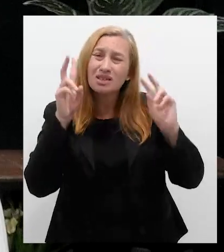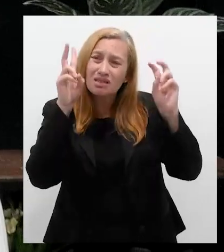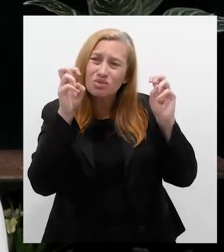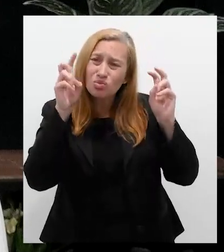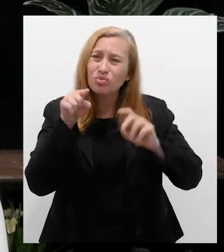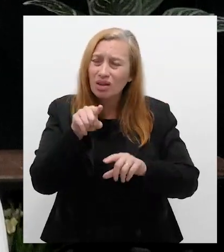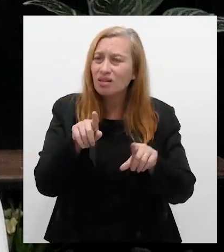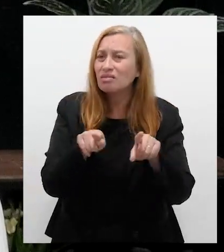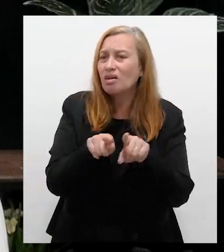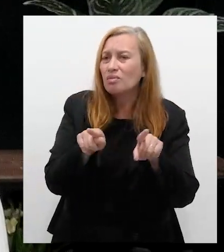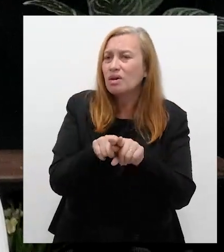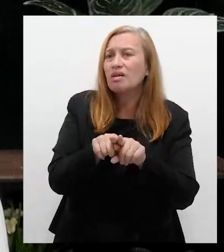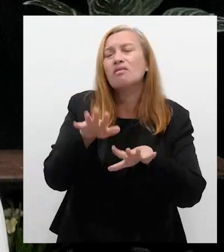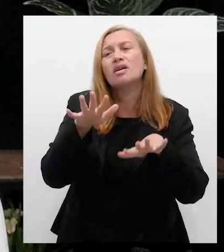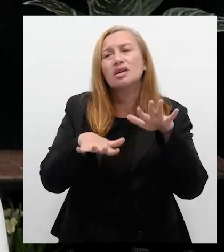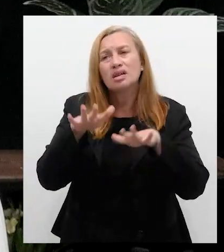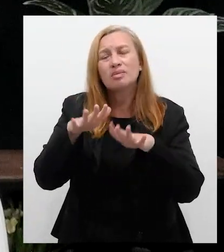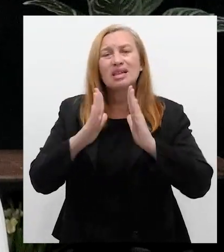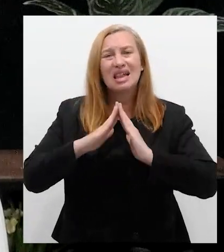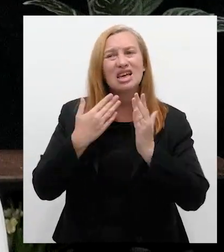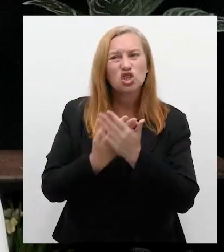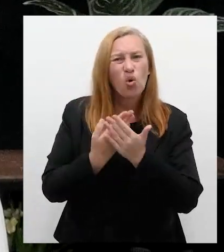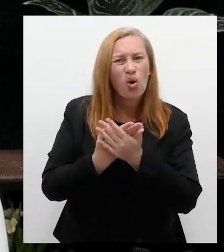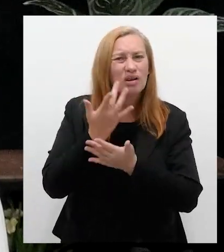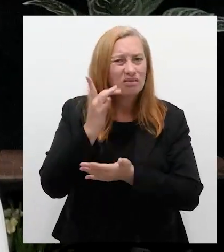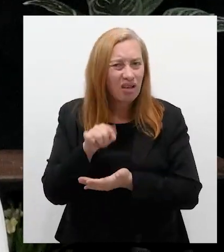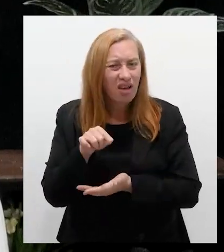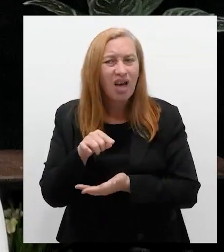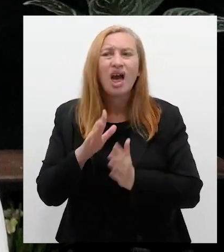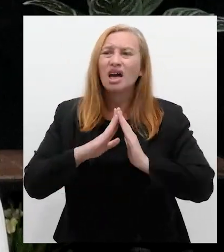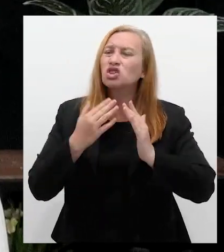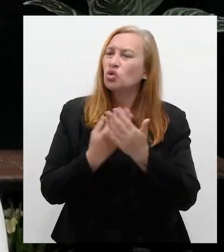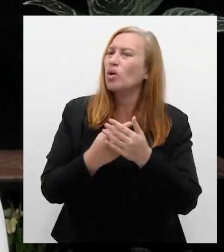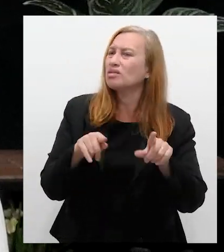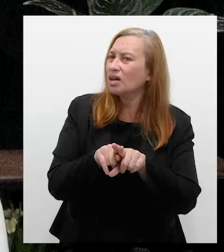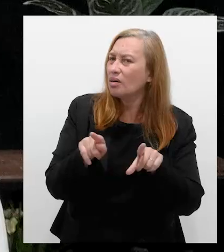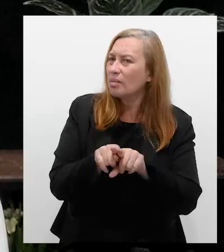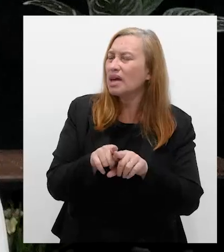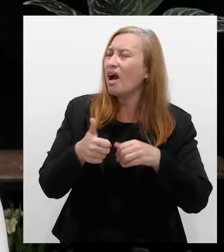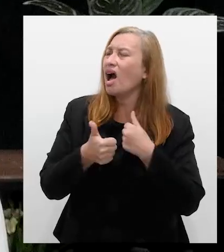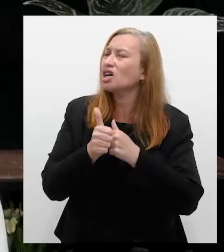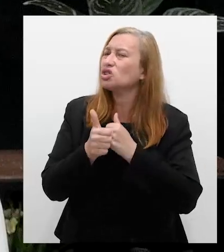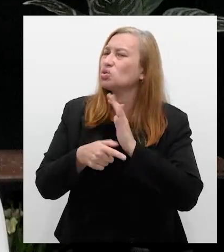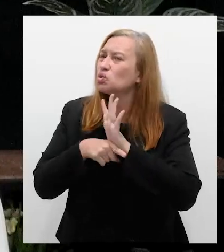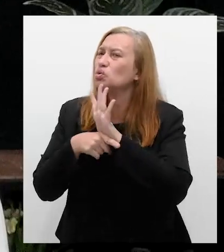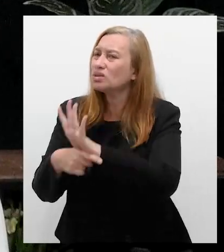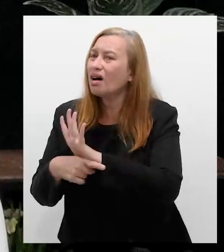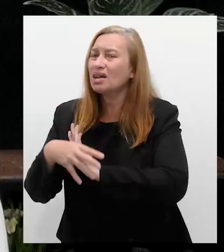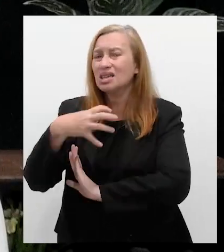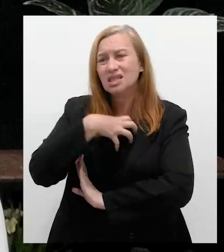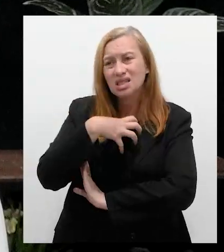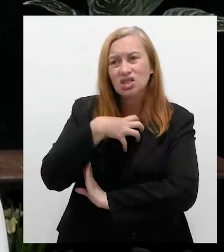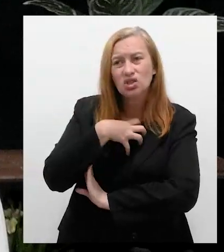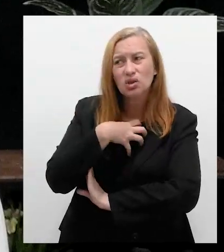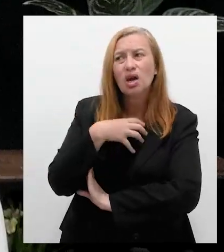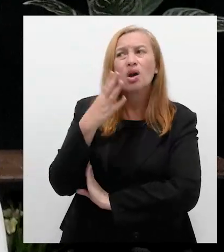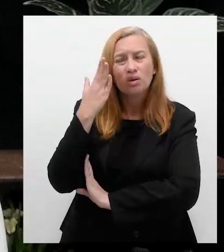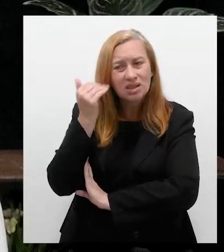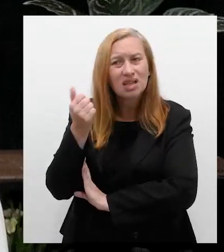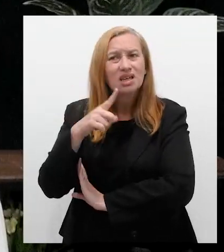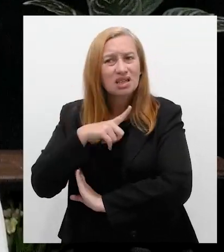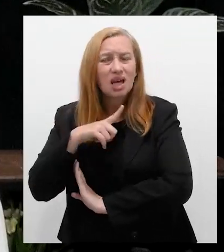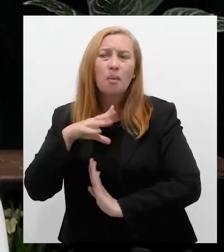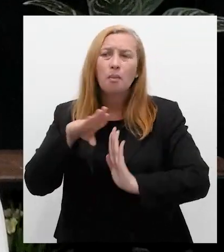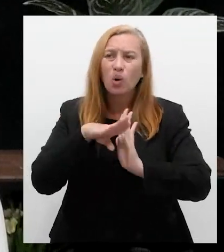essa questão aí também vai muito da escola, né? Eu acho que as escolas também devem muito ajudar nesse sentido. Eu sei que